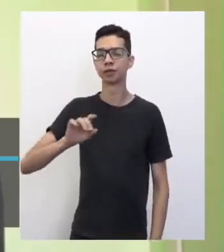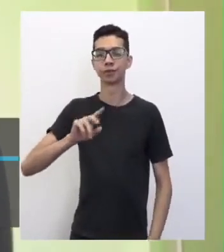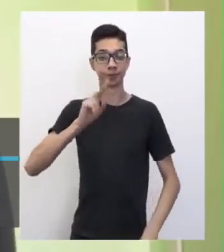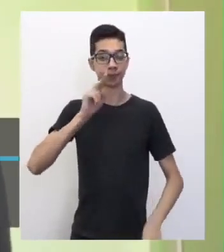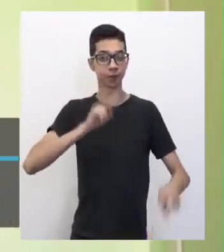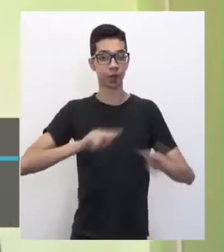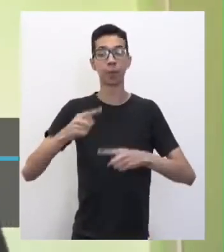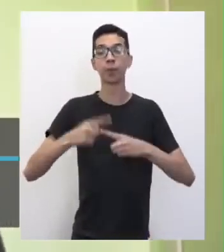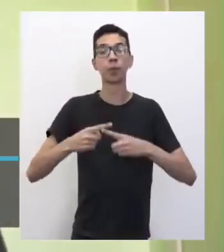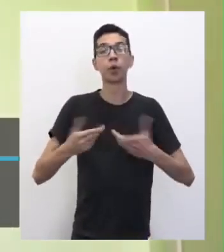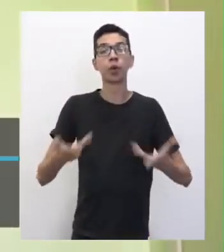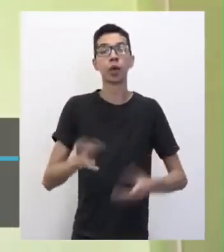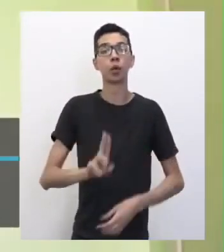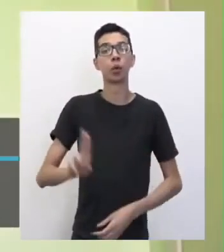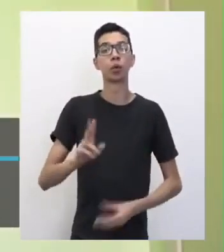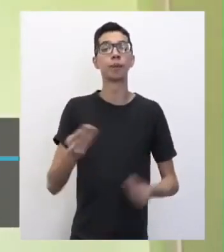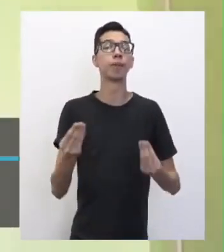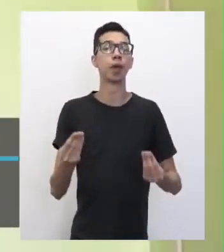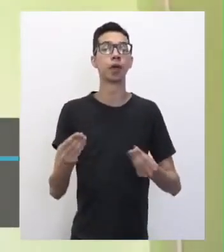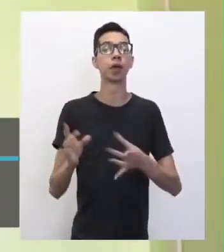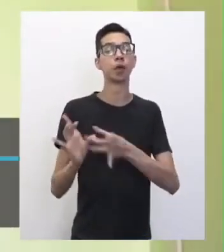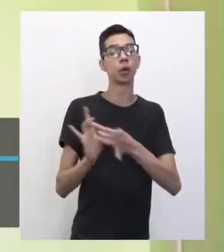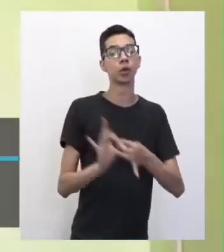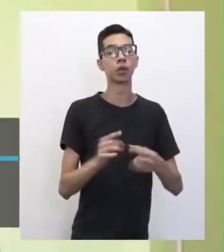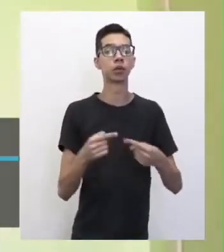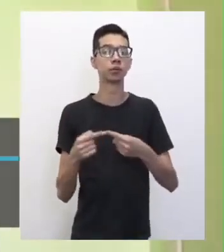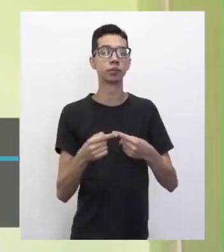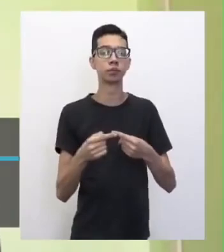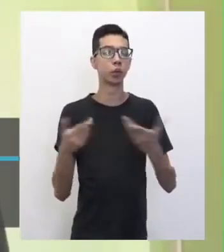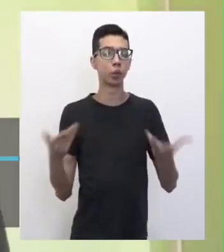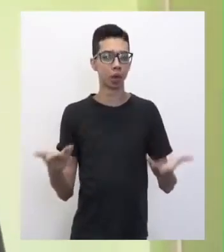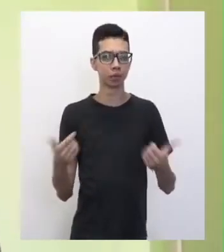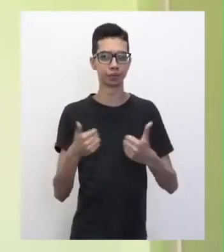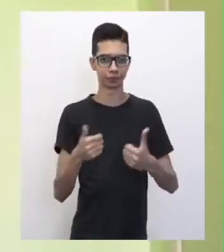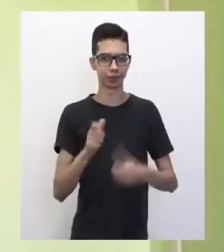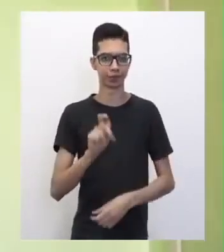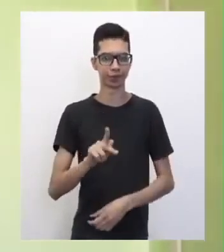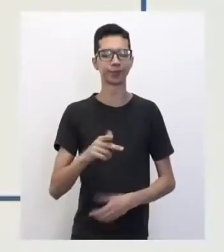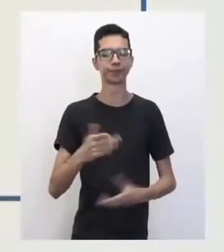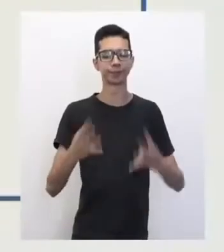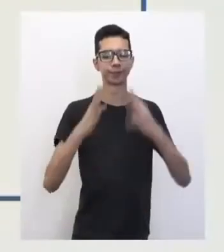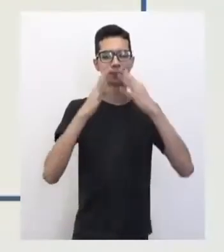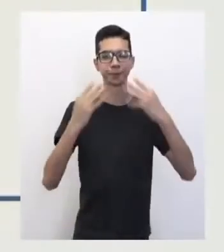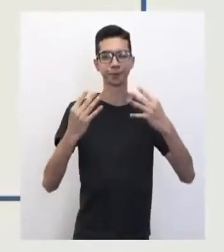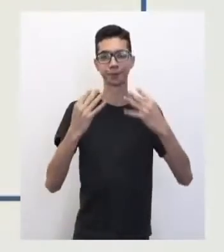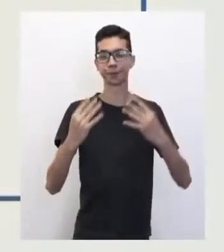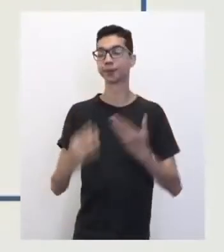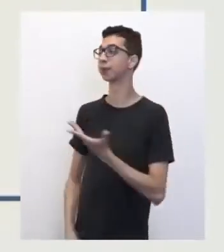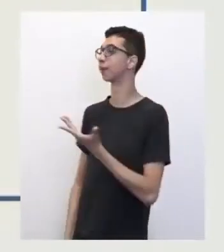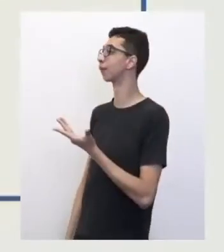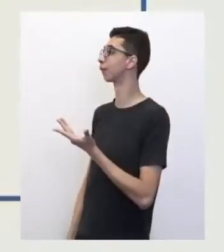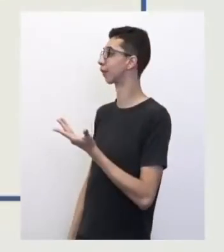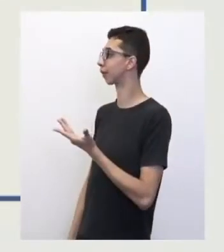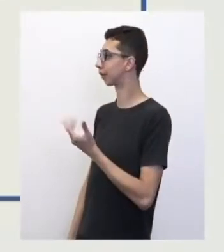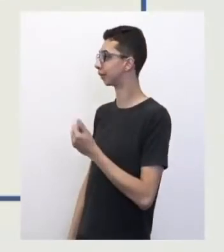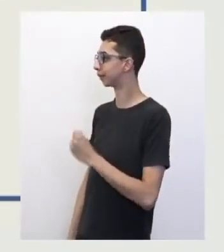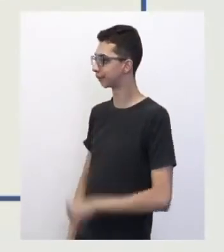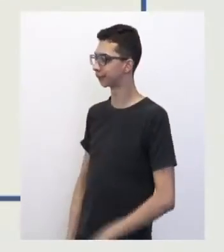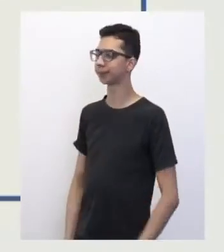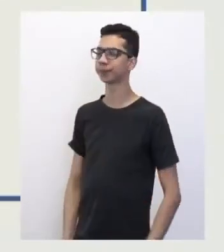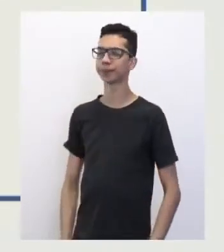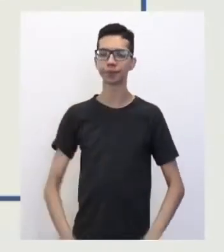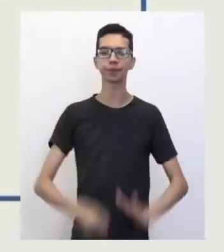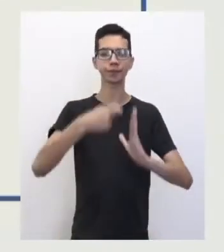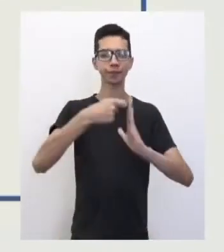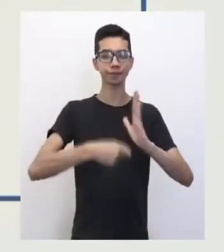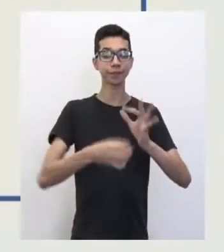ele foi usado aqui? Qual o sentido dele aqui? Joia? Vamos lá, acompanhem comigo então. Um texto um pouquinho maior, né? Do que o